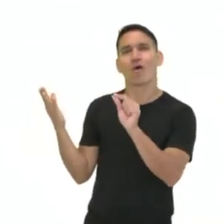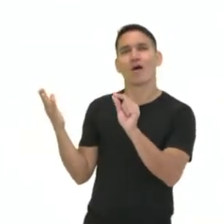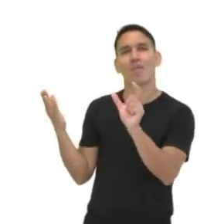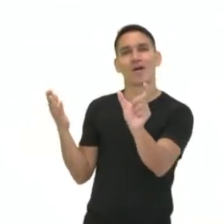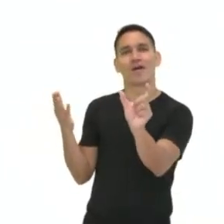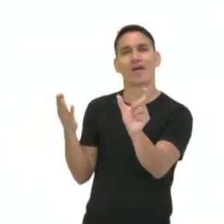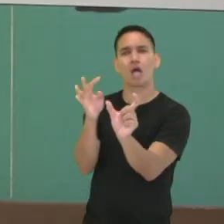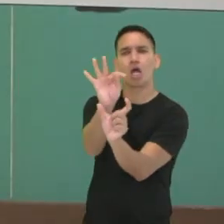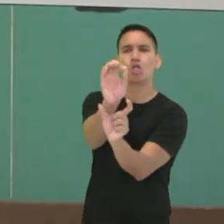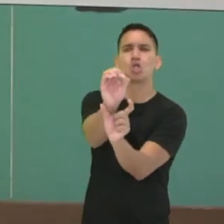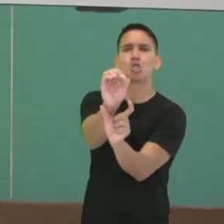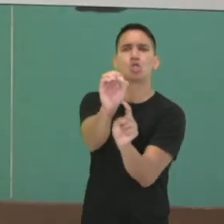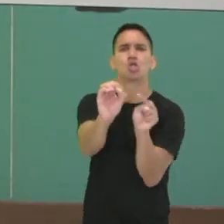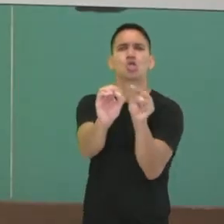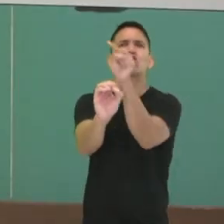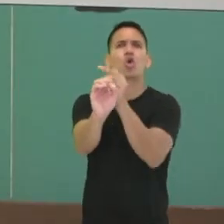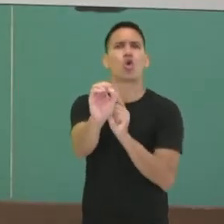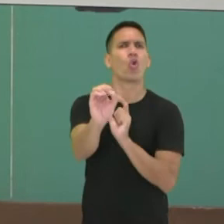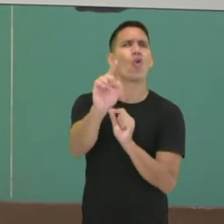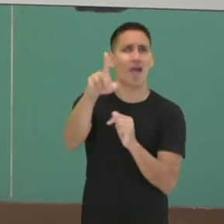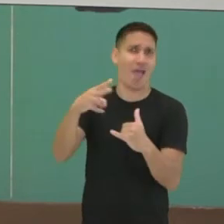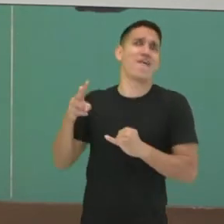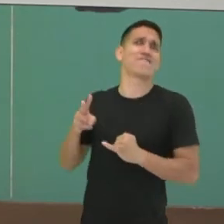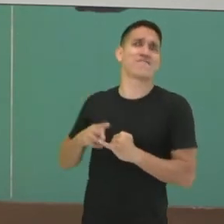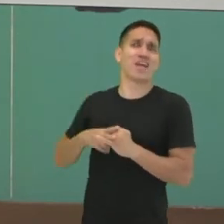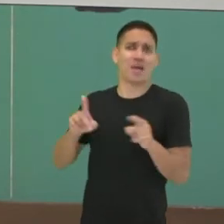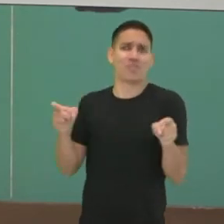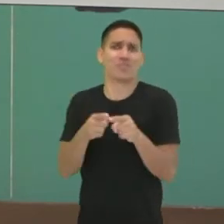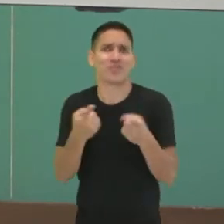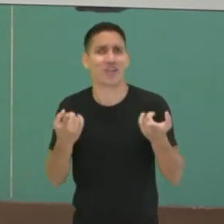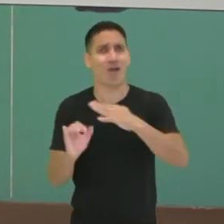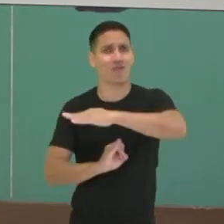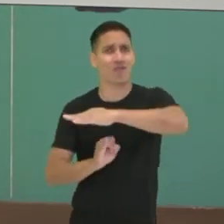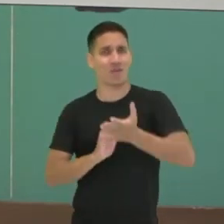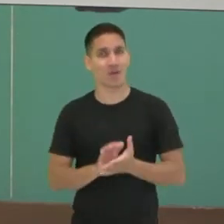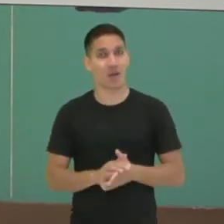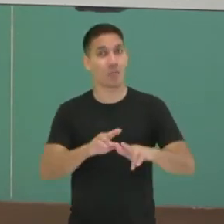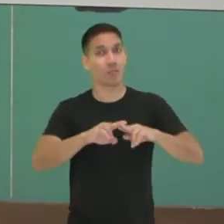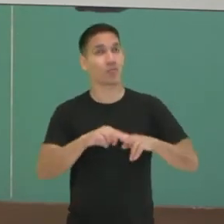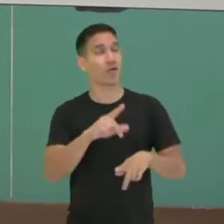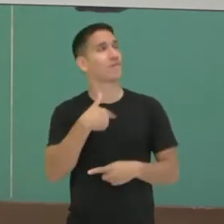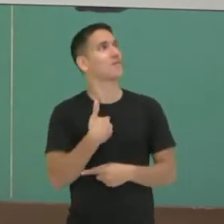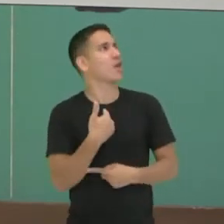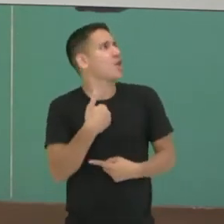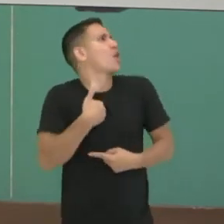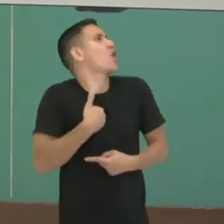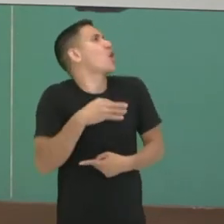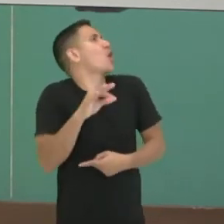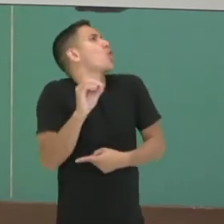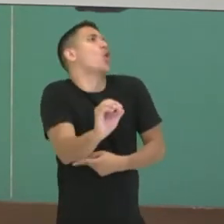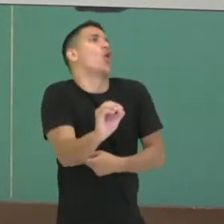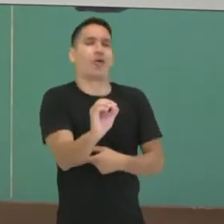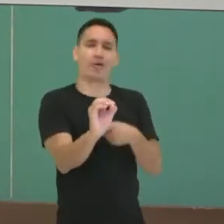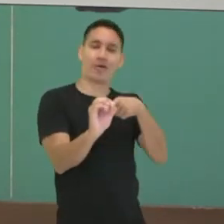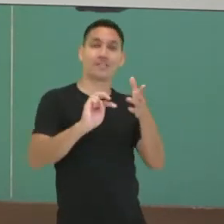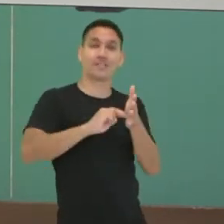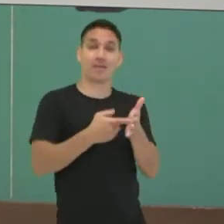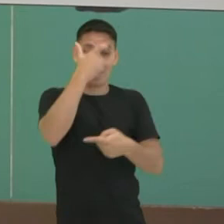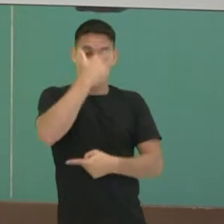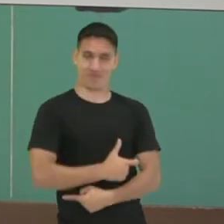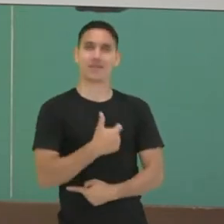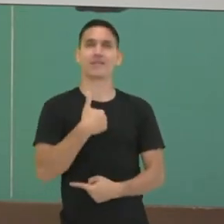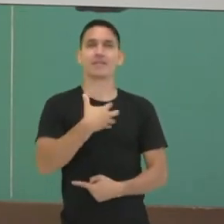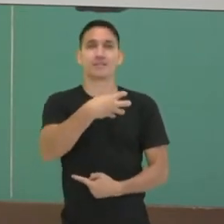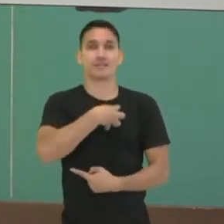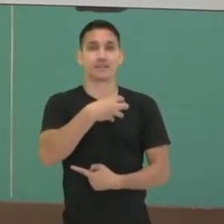palavra tô, né? Em vez dela dizer estou rica, né? Estou seria a flexão verbal adequada para conjugar o verbo estar